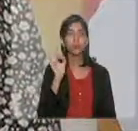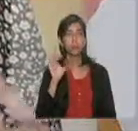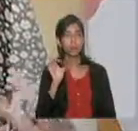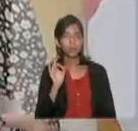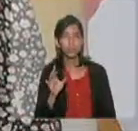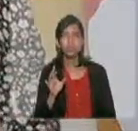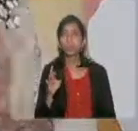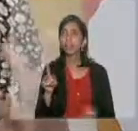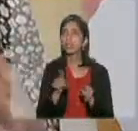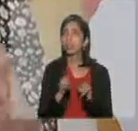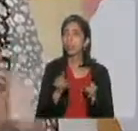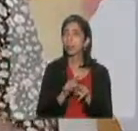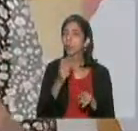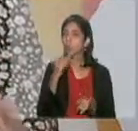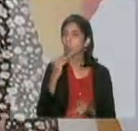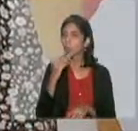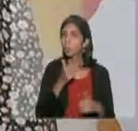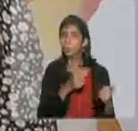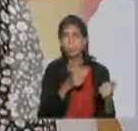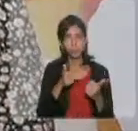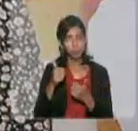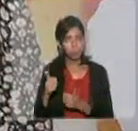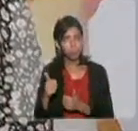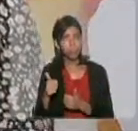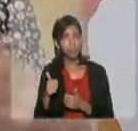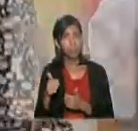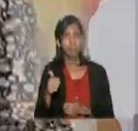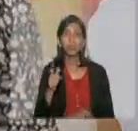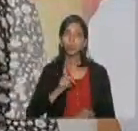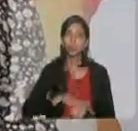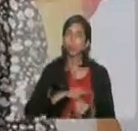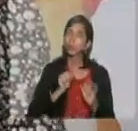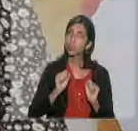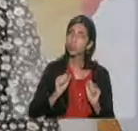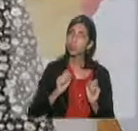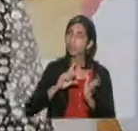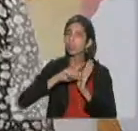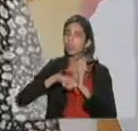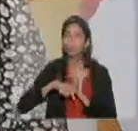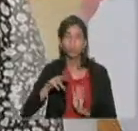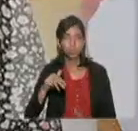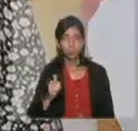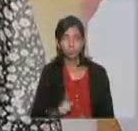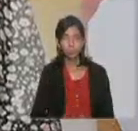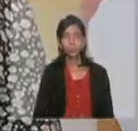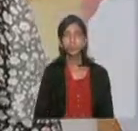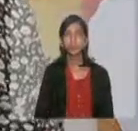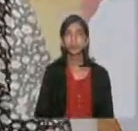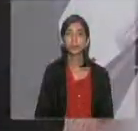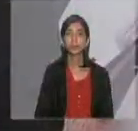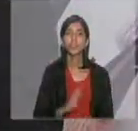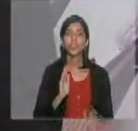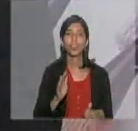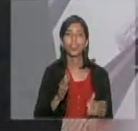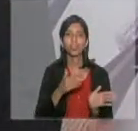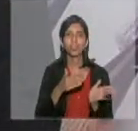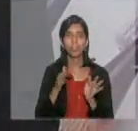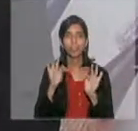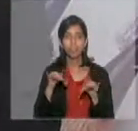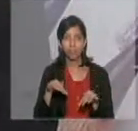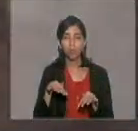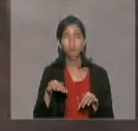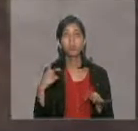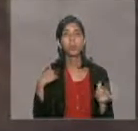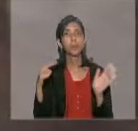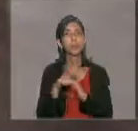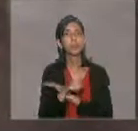mais sozinha, a alimentação já foi bem estabelecida. Em algum momento você pode começar, nunca é tarde para começar. A gente está no finalzinho desse bloco. Adriana,